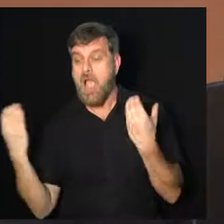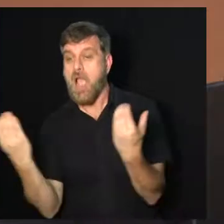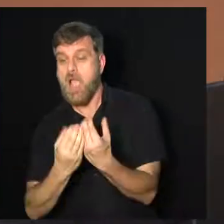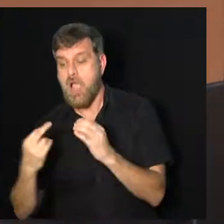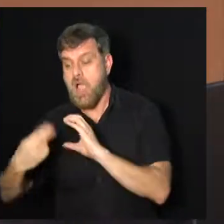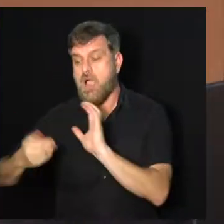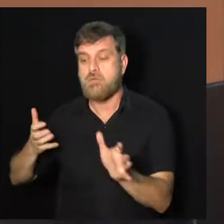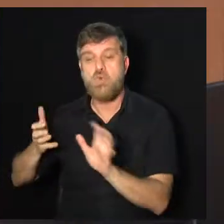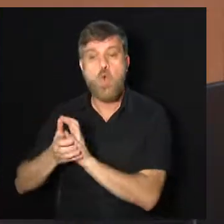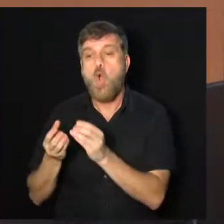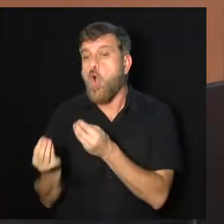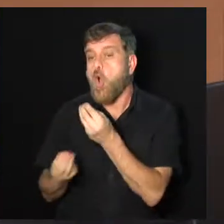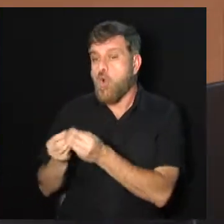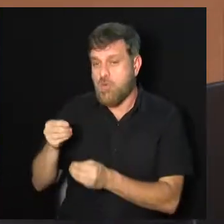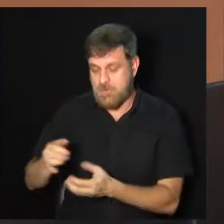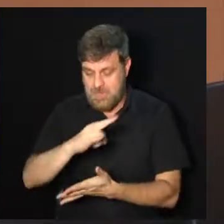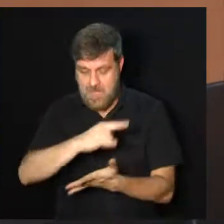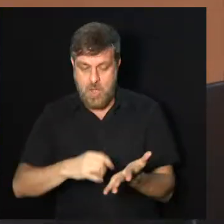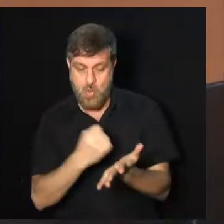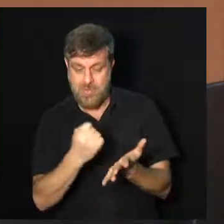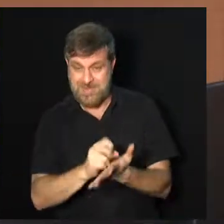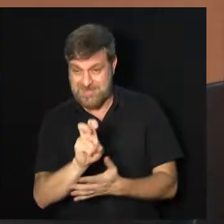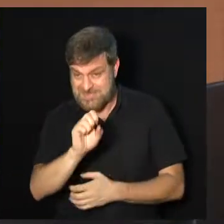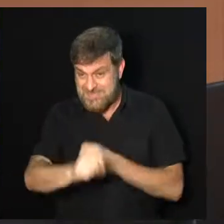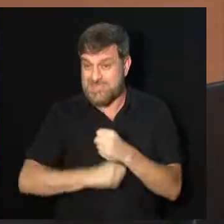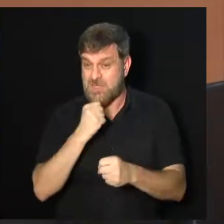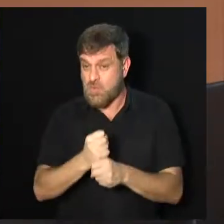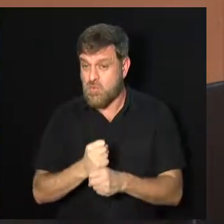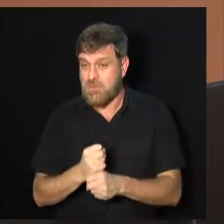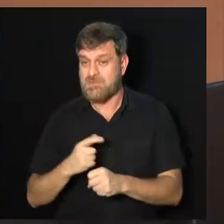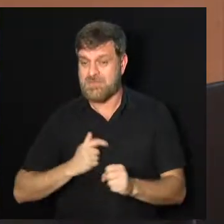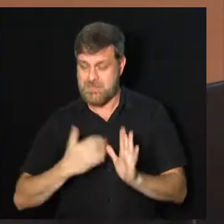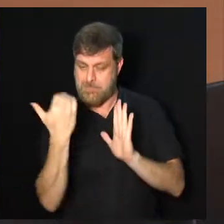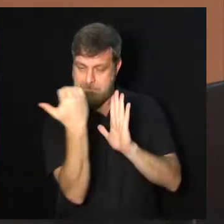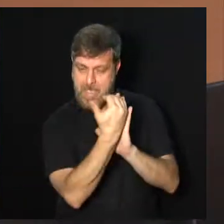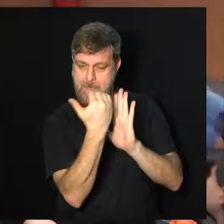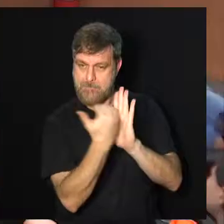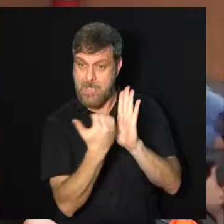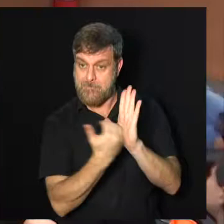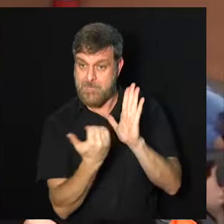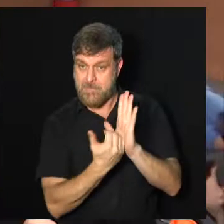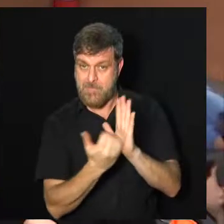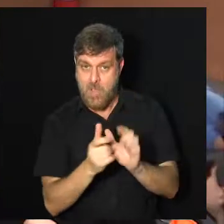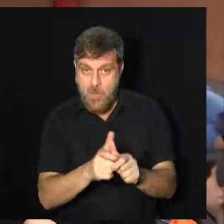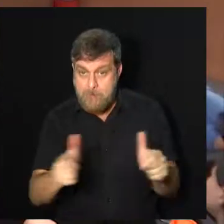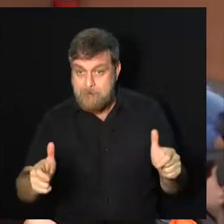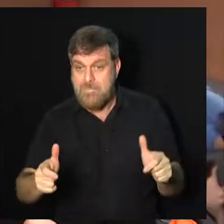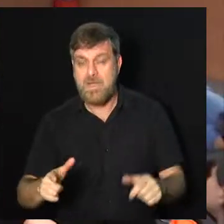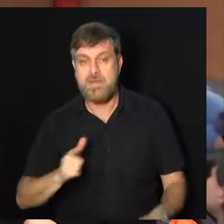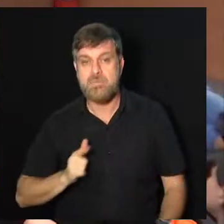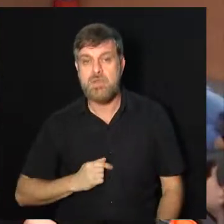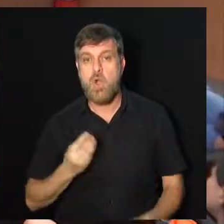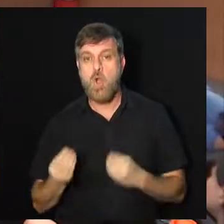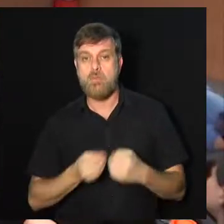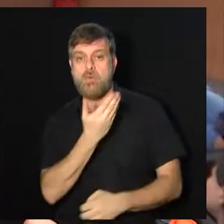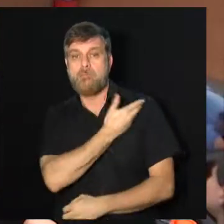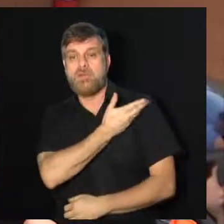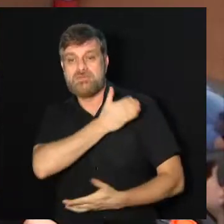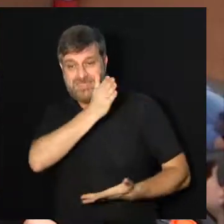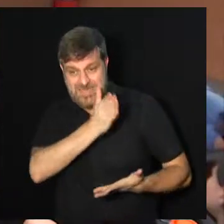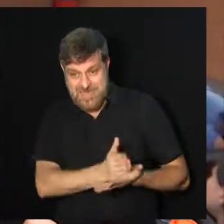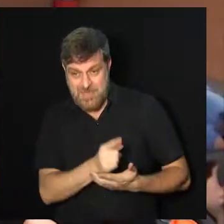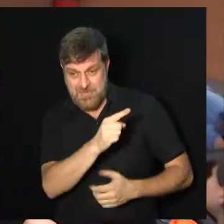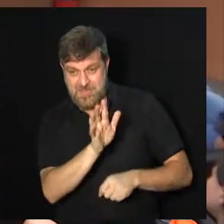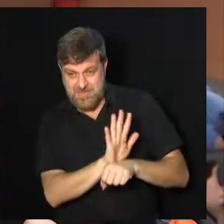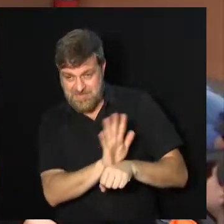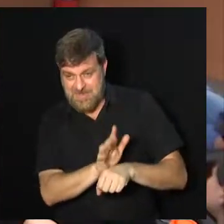que ela começa, nesse contrato de 5 anos, como vai ser esse cronograma para ampliação da região. Um filme para romper o preconceito contra